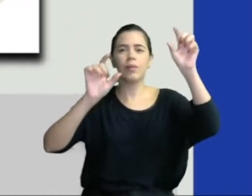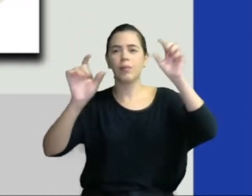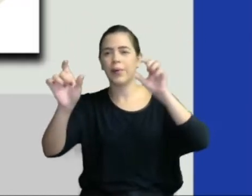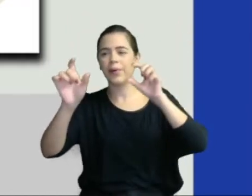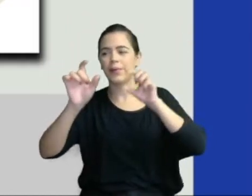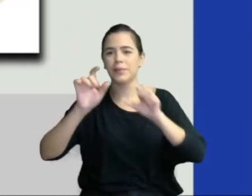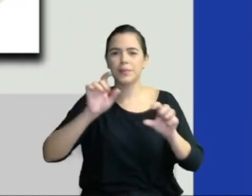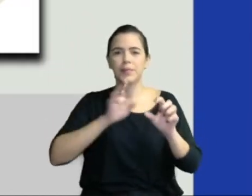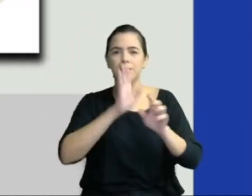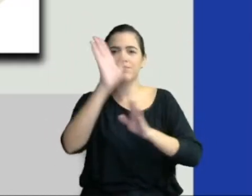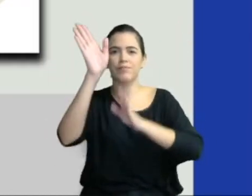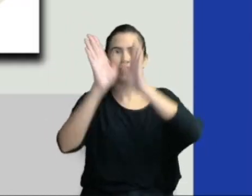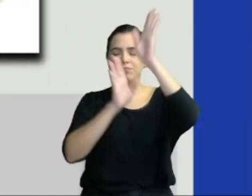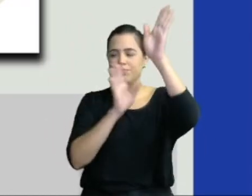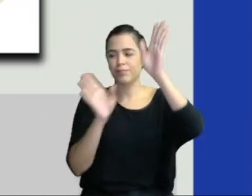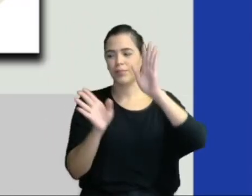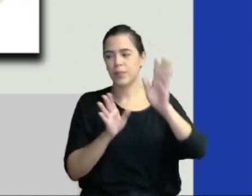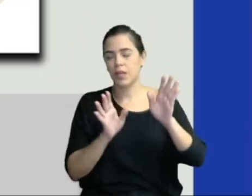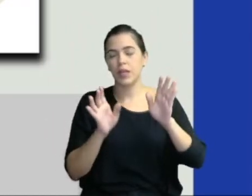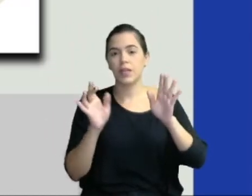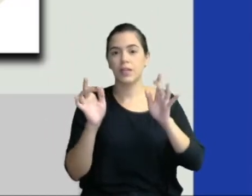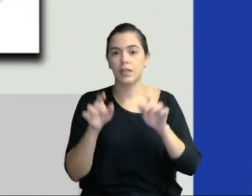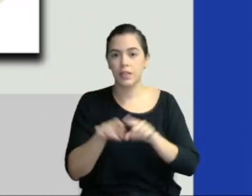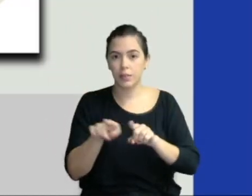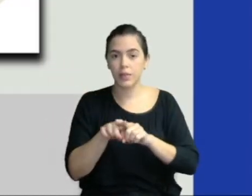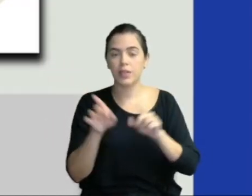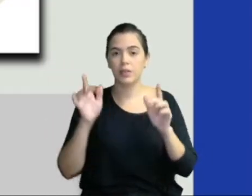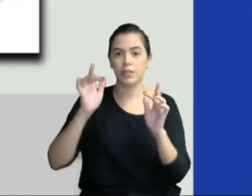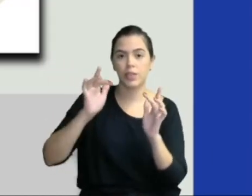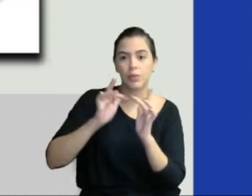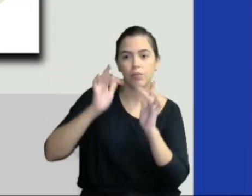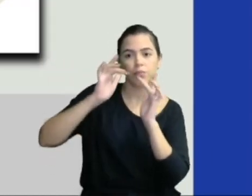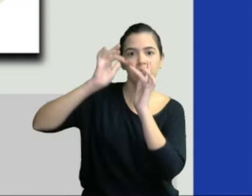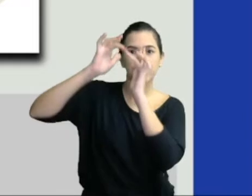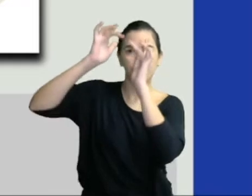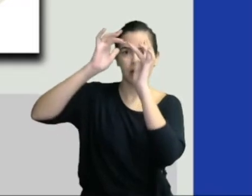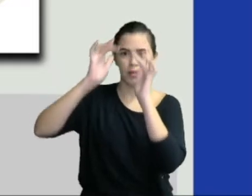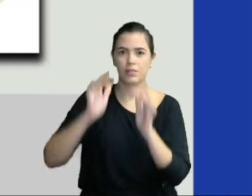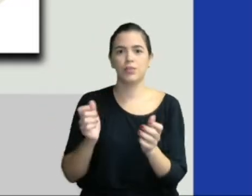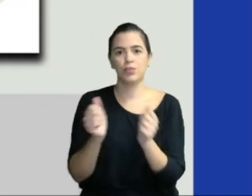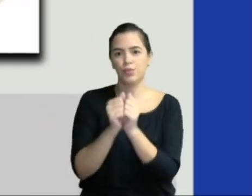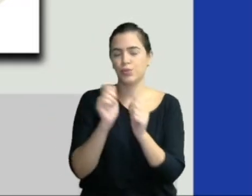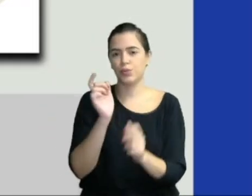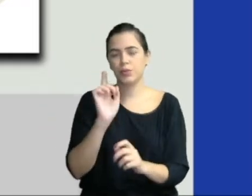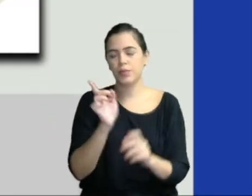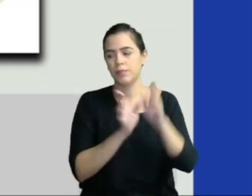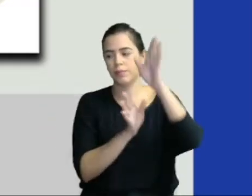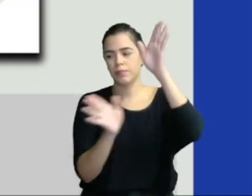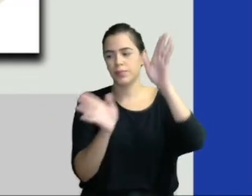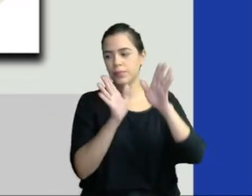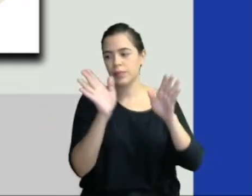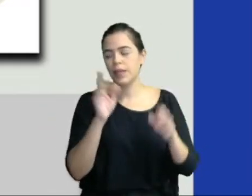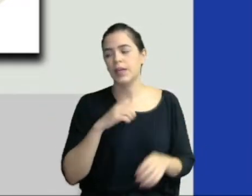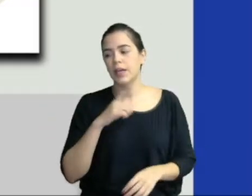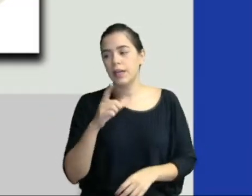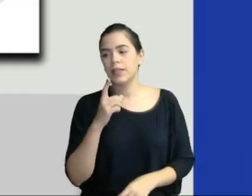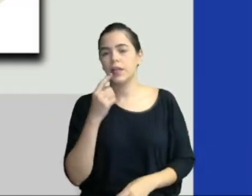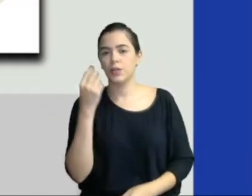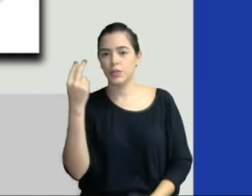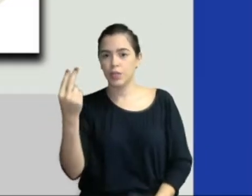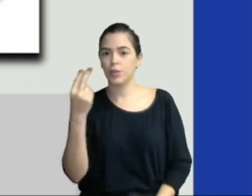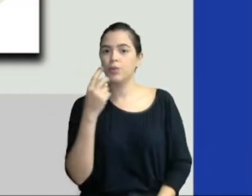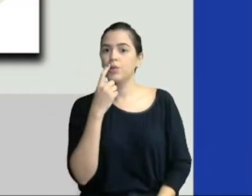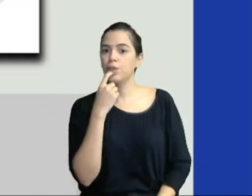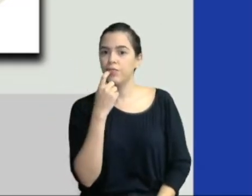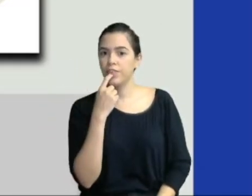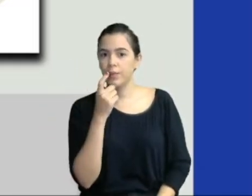bem interligadas entre elas, tá bem? E aqui no segundo mapa, onde tem essas linhas vermelhas, temos